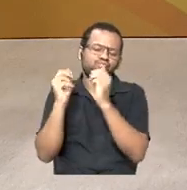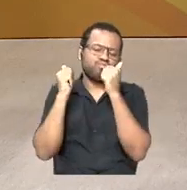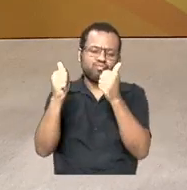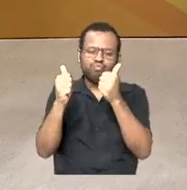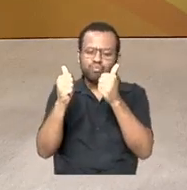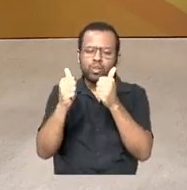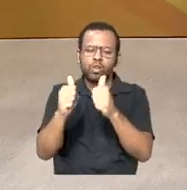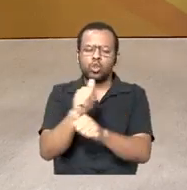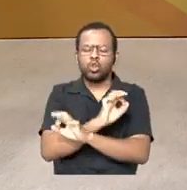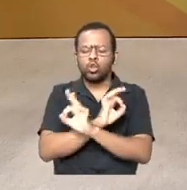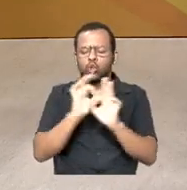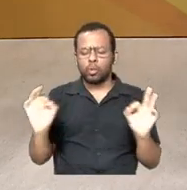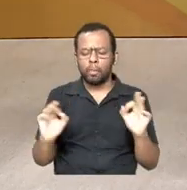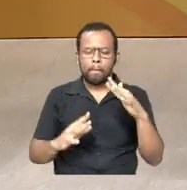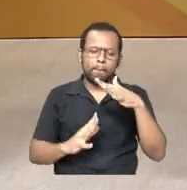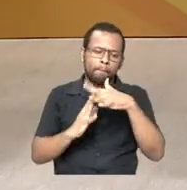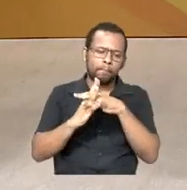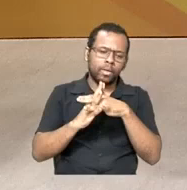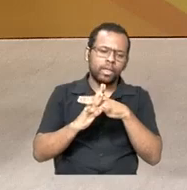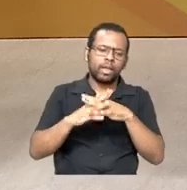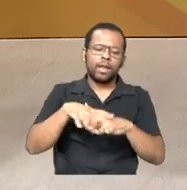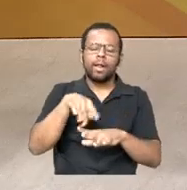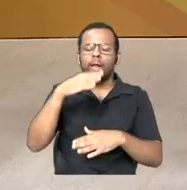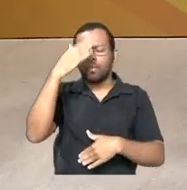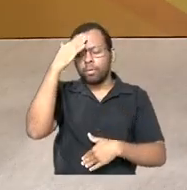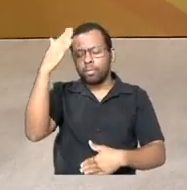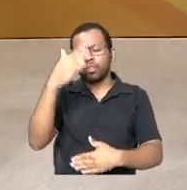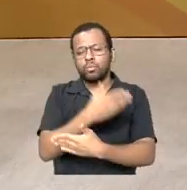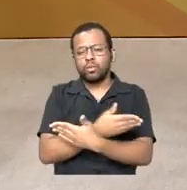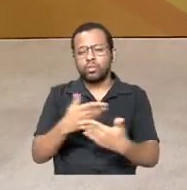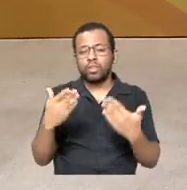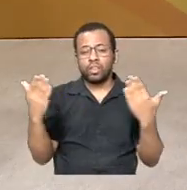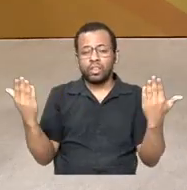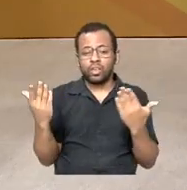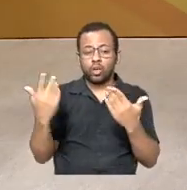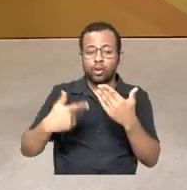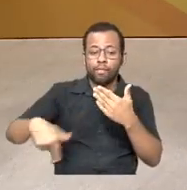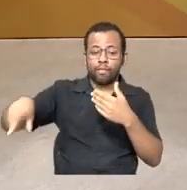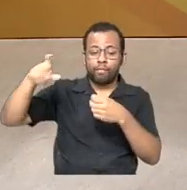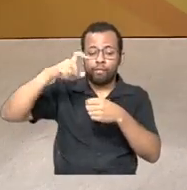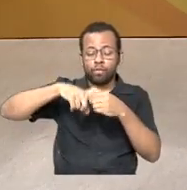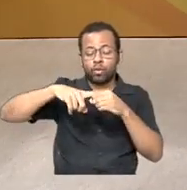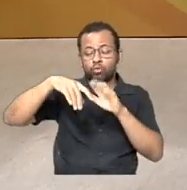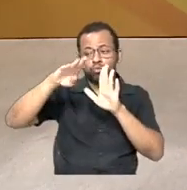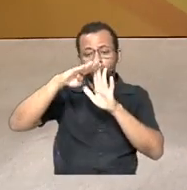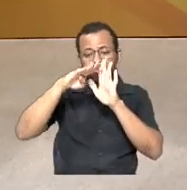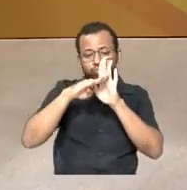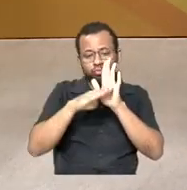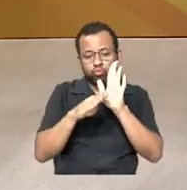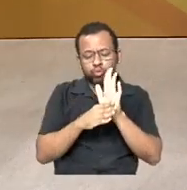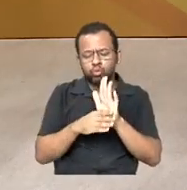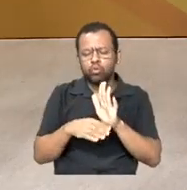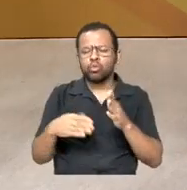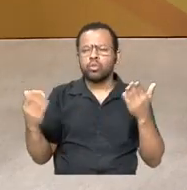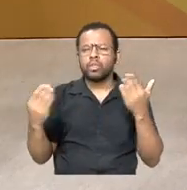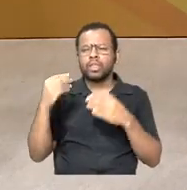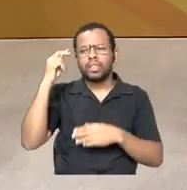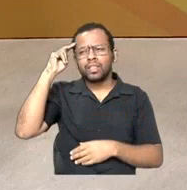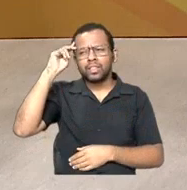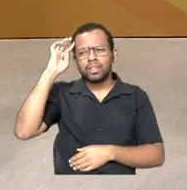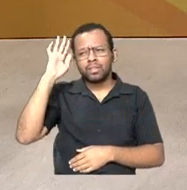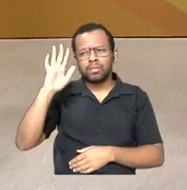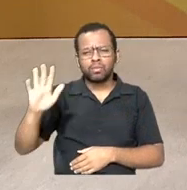nota 10 maravilhosa abraço para todo mundo E agora voltando para nossa pauta de hoje imagina levar